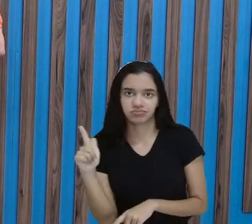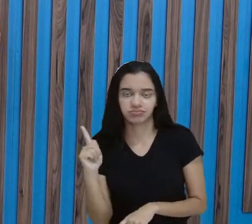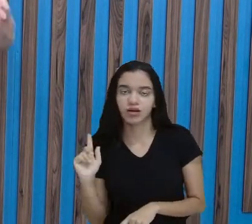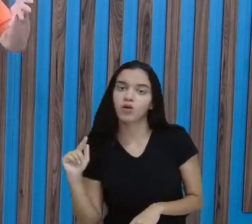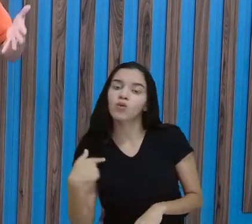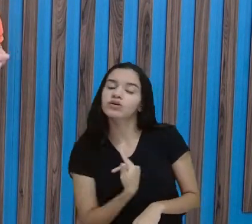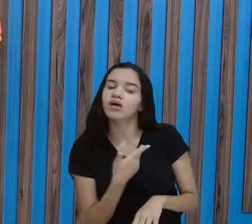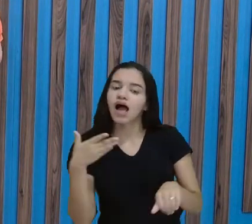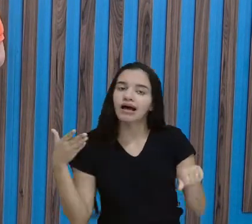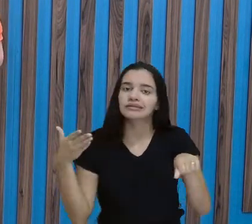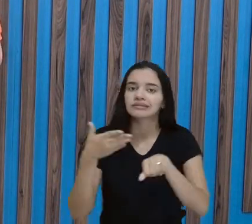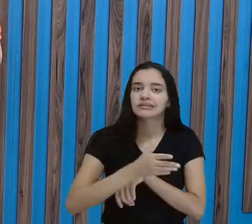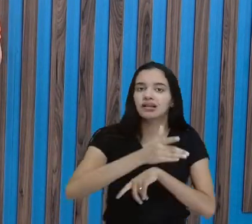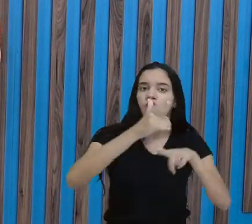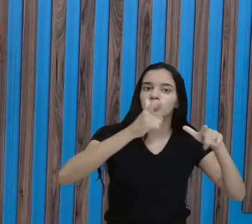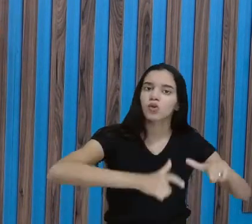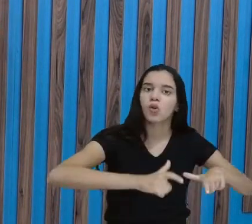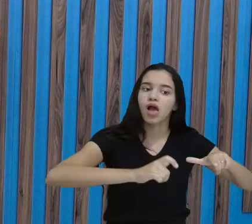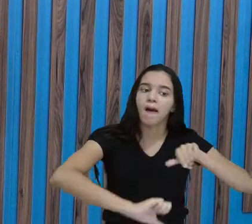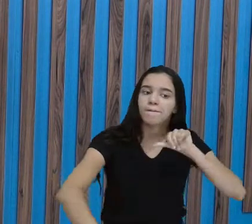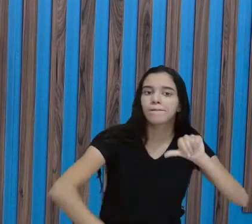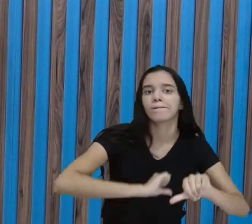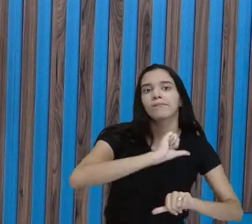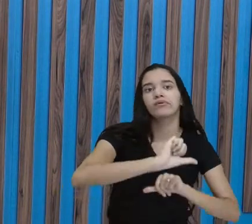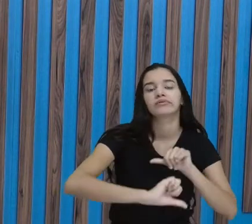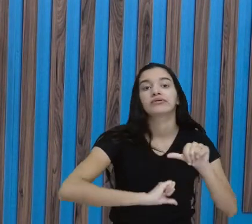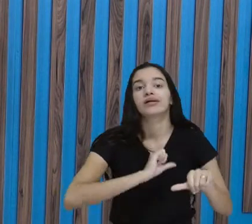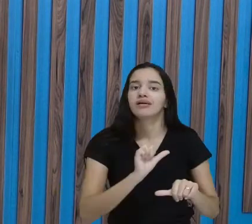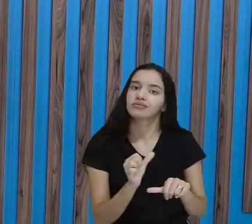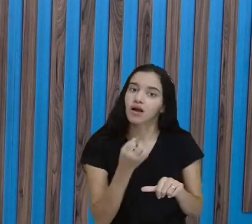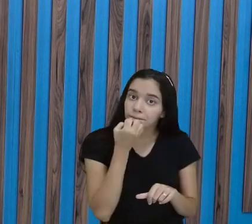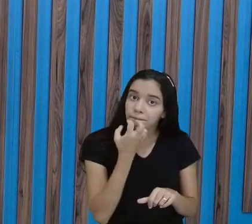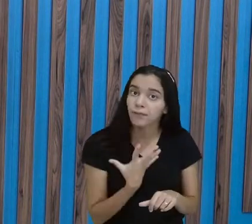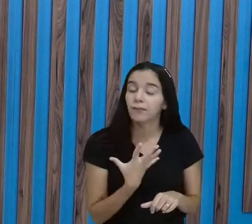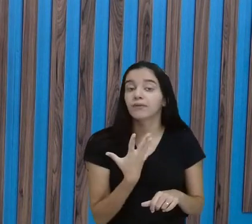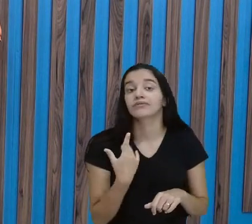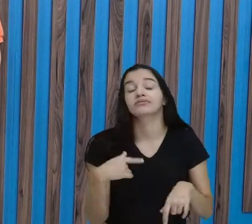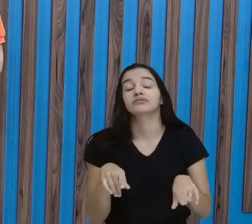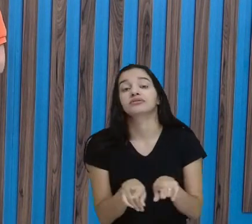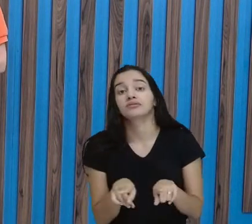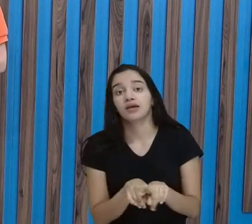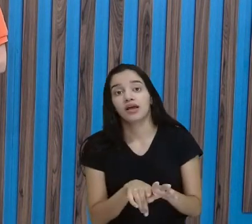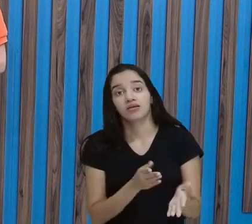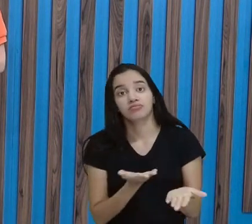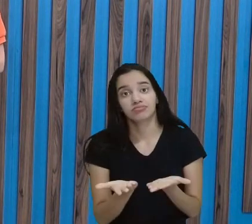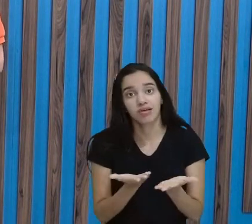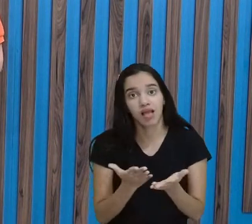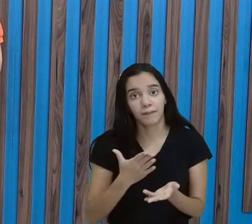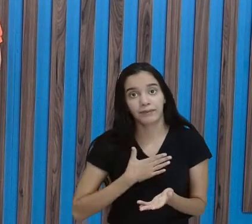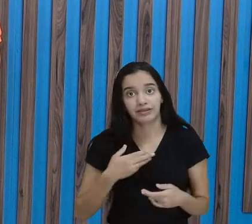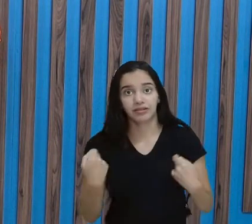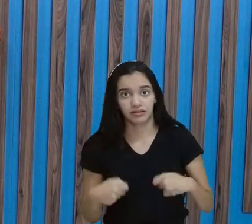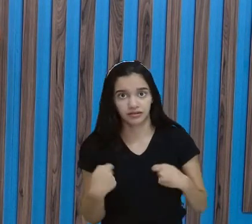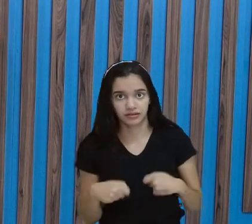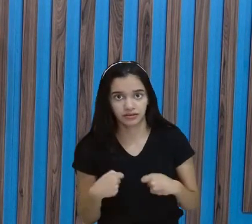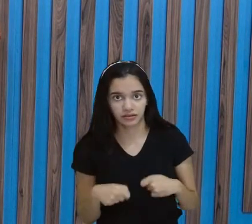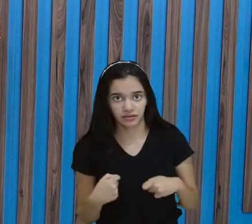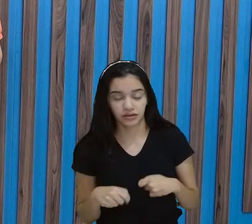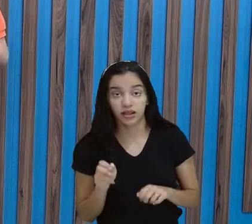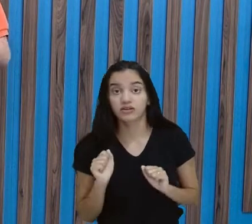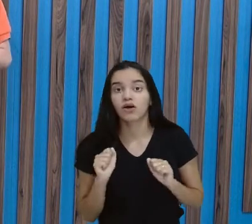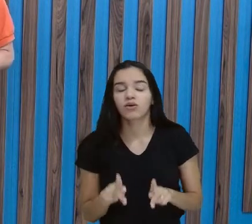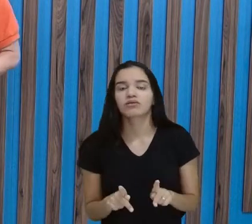entra, modifica para o ambiente ficar mais agradável, para atender às minhas necessidades,